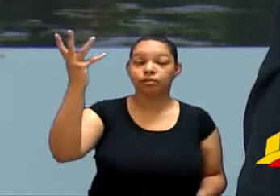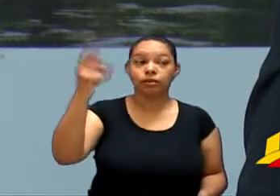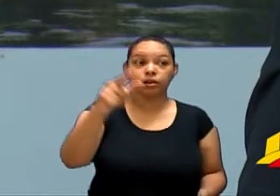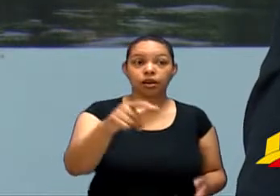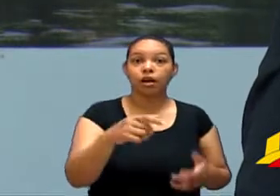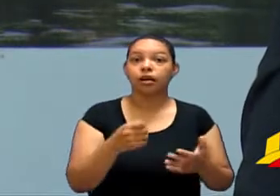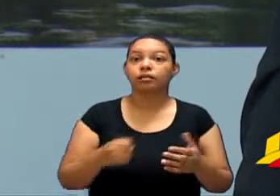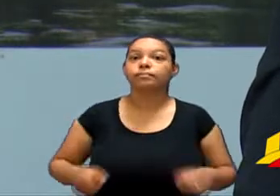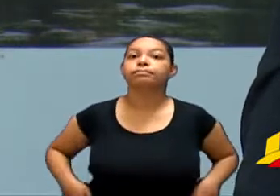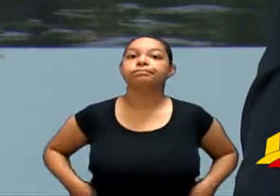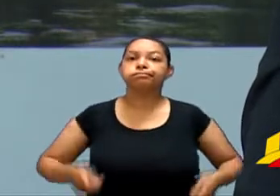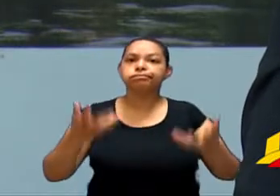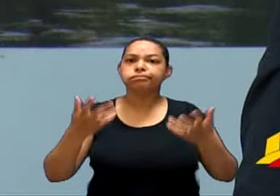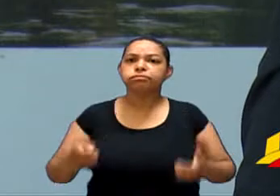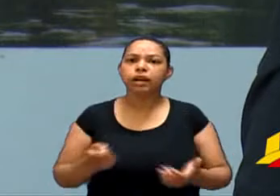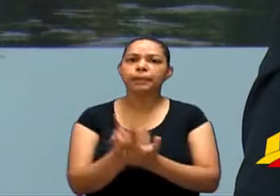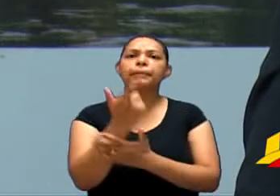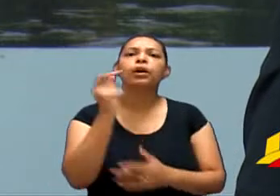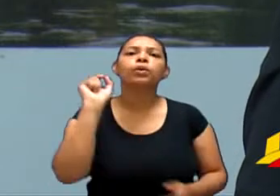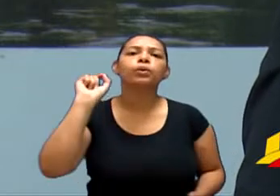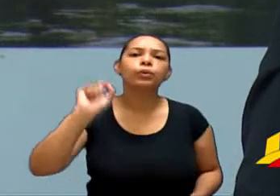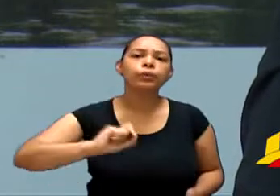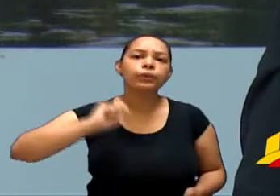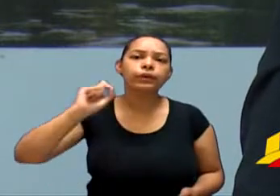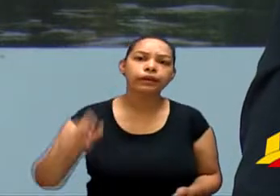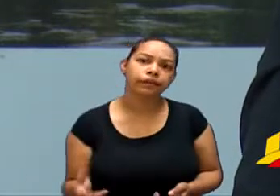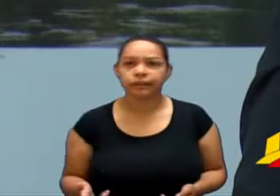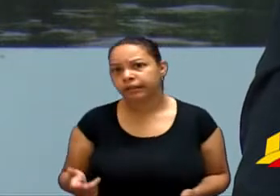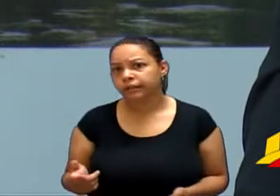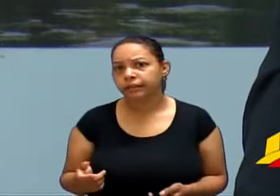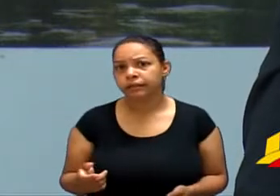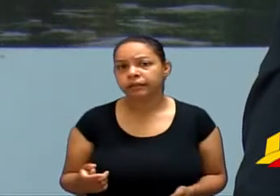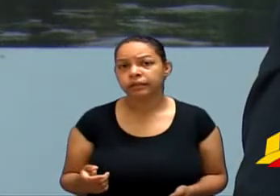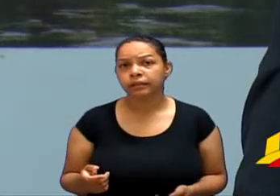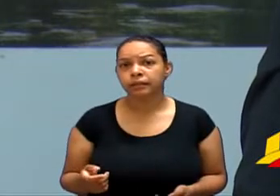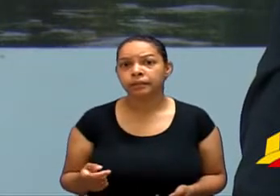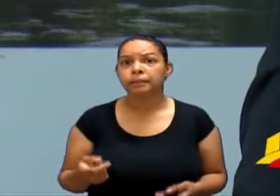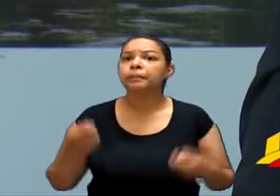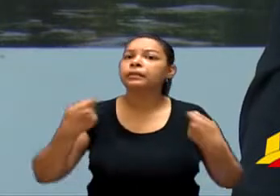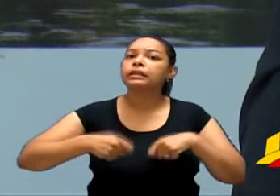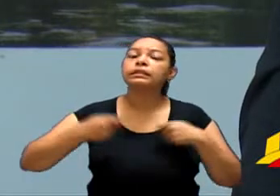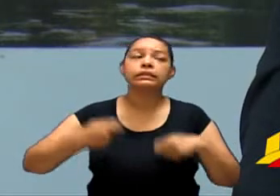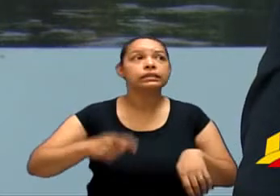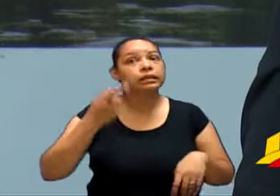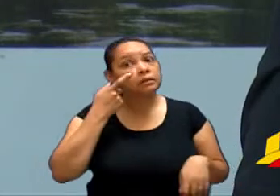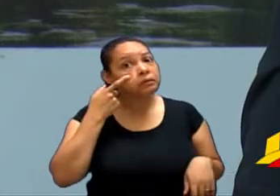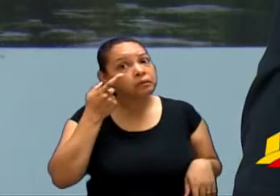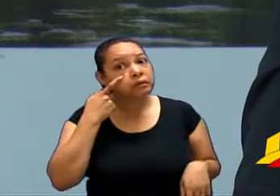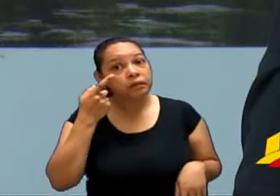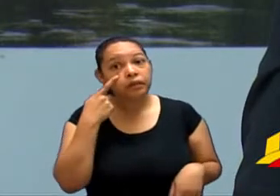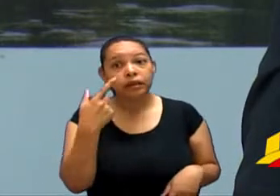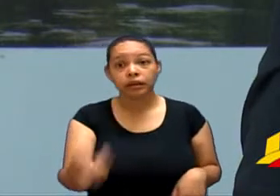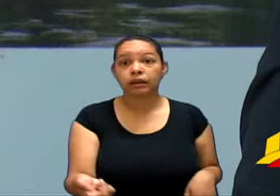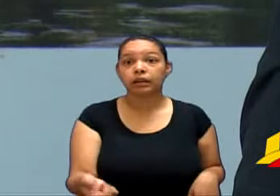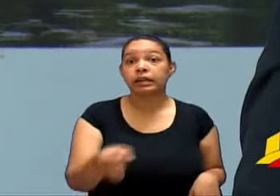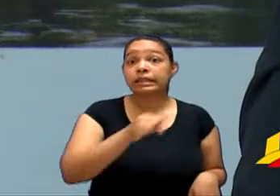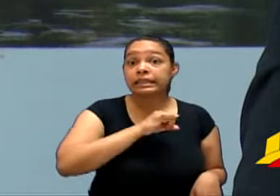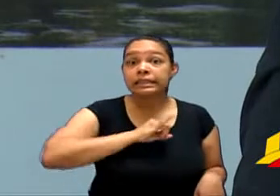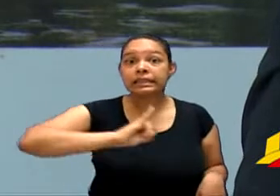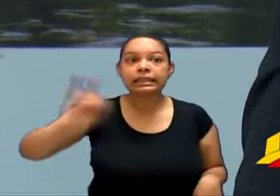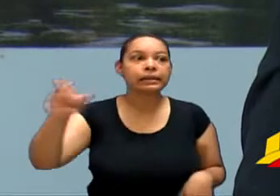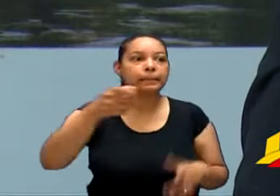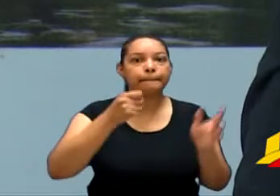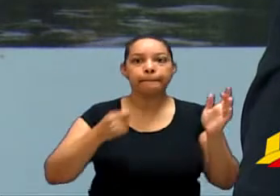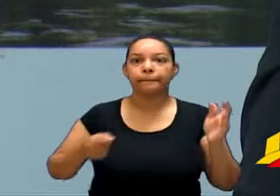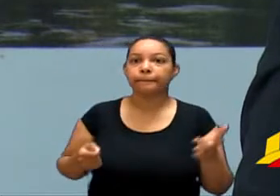e quanto que a funserv pagou por cada serviço para gente ter uma noção se tá sendo pago se